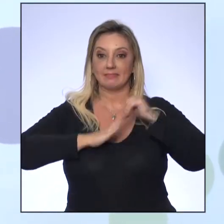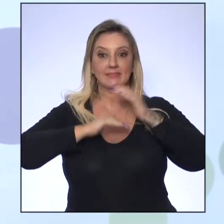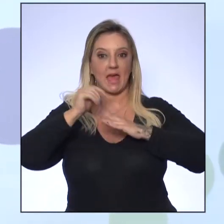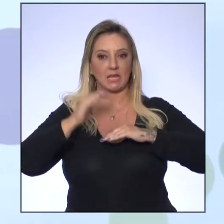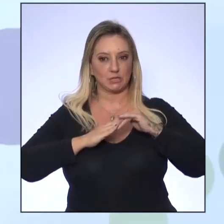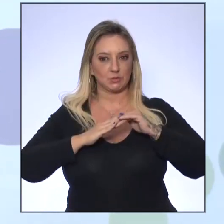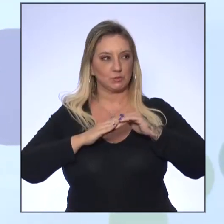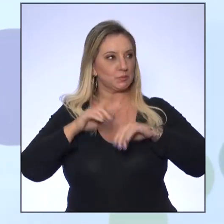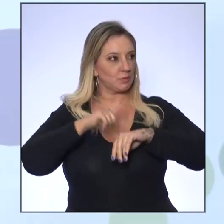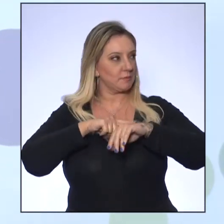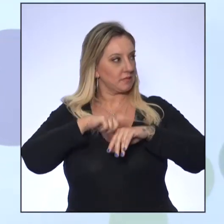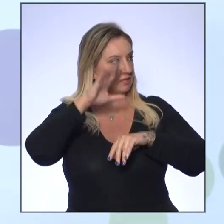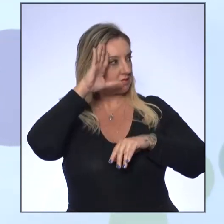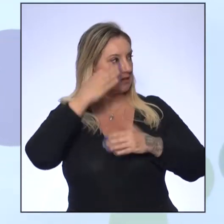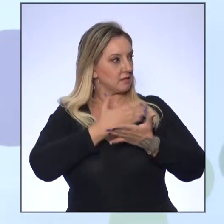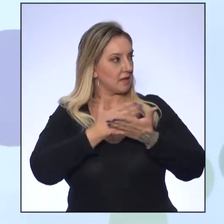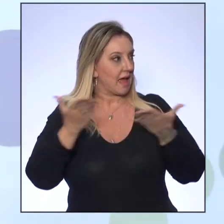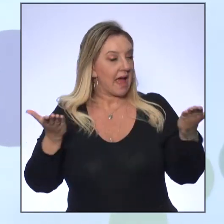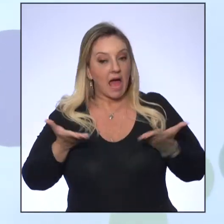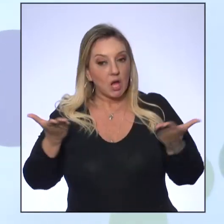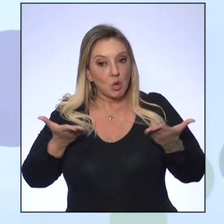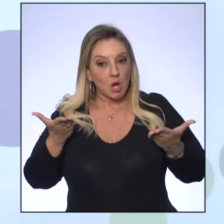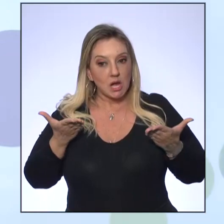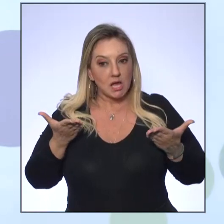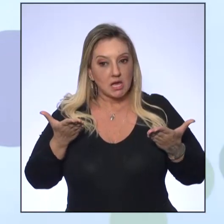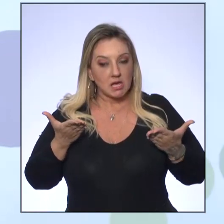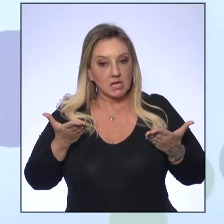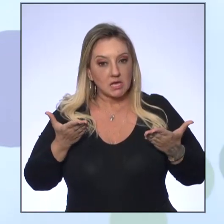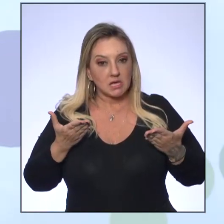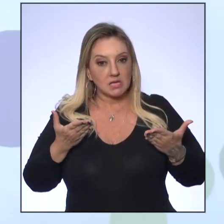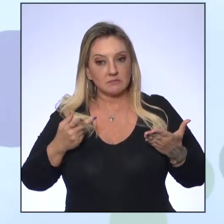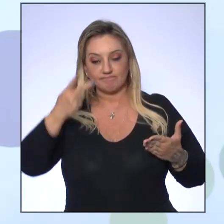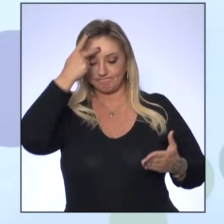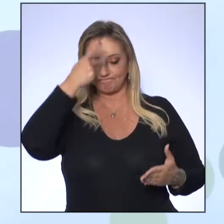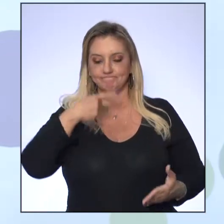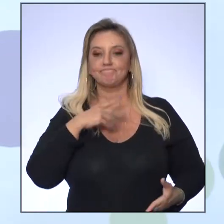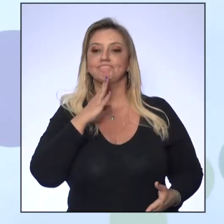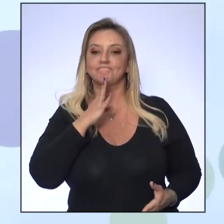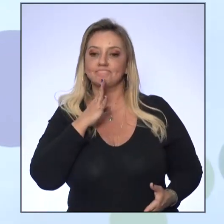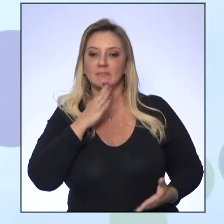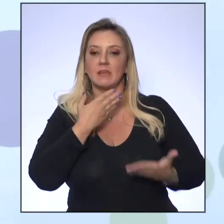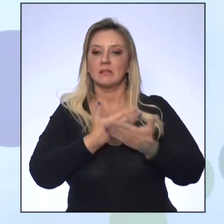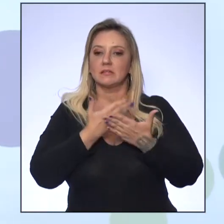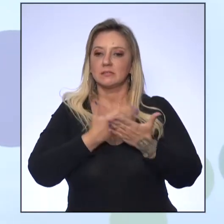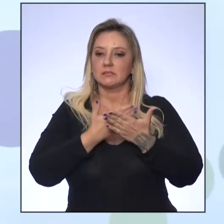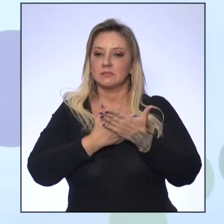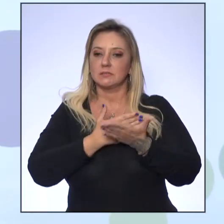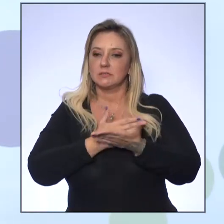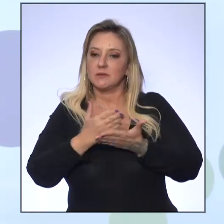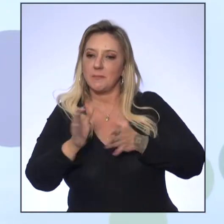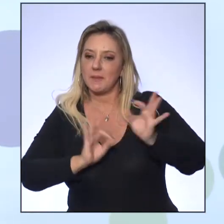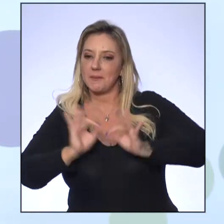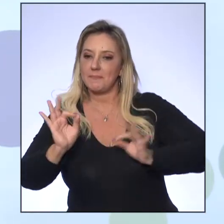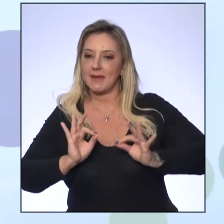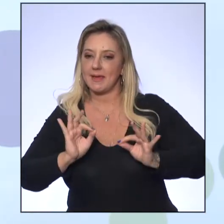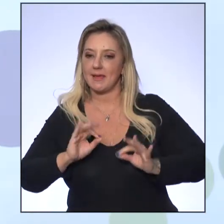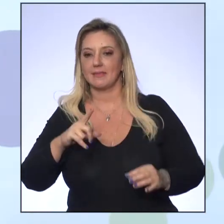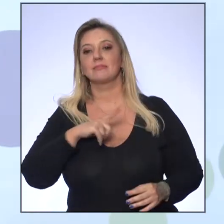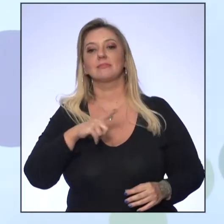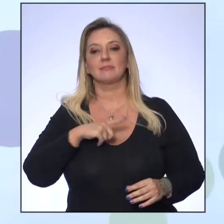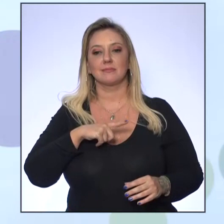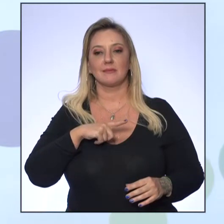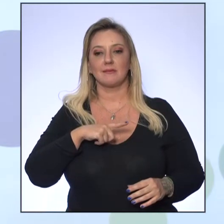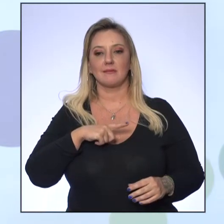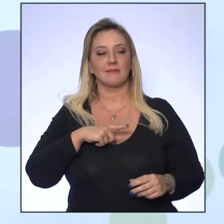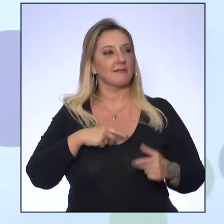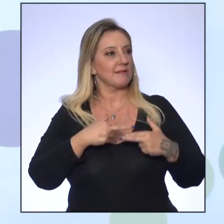de começar a decidir é agora. Você vai se autoconhecer, começar a estudar e se preparar. Existem